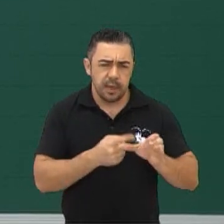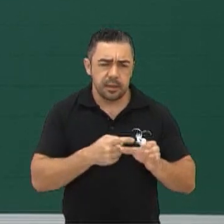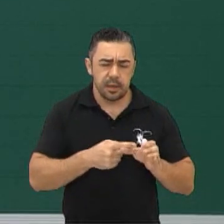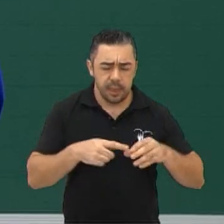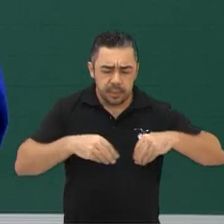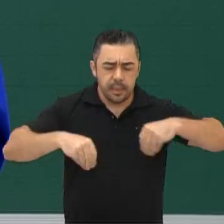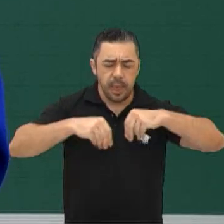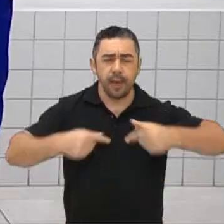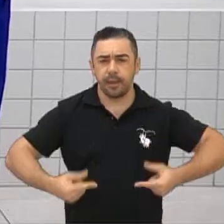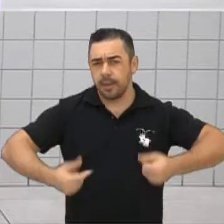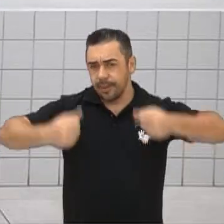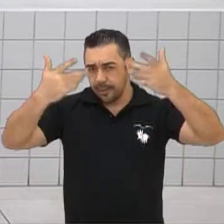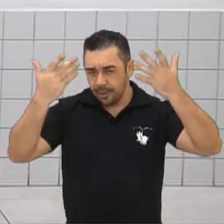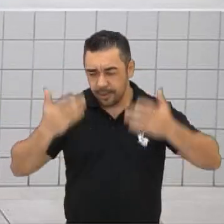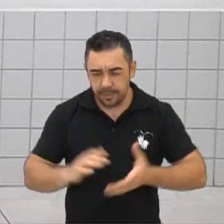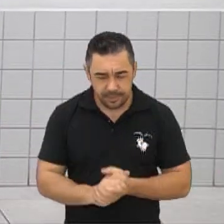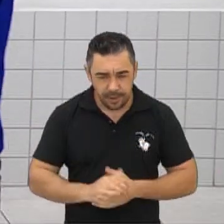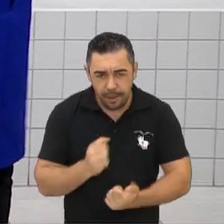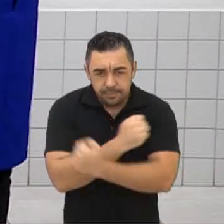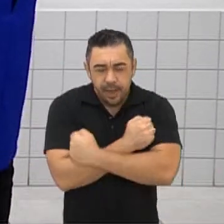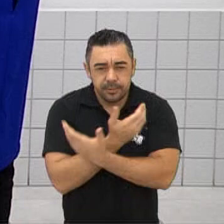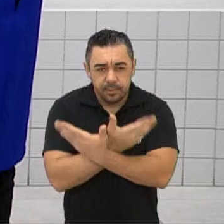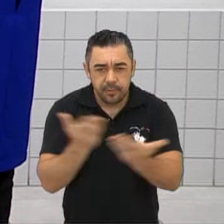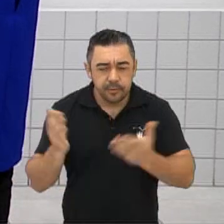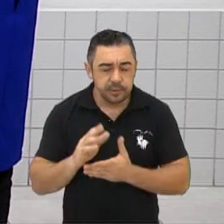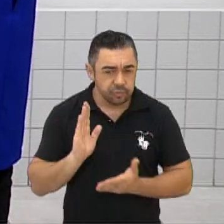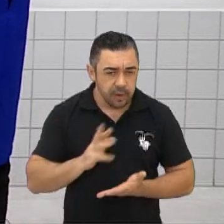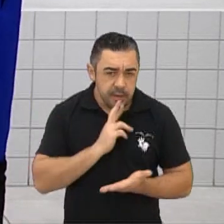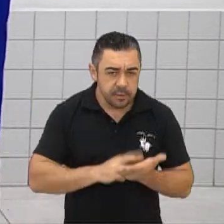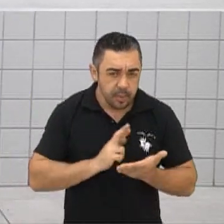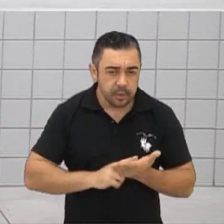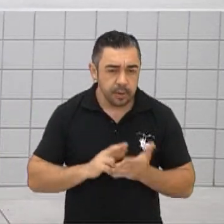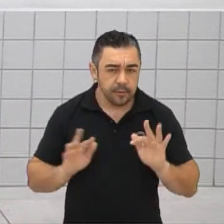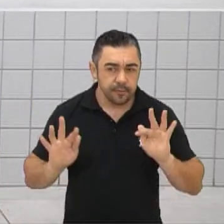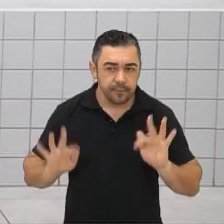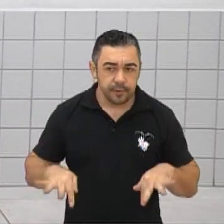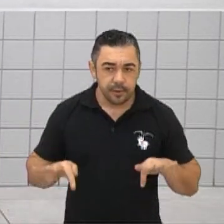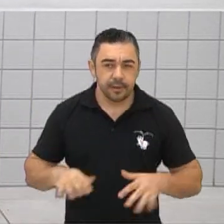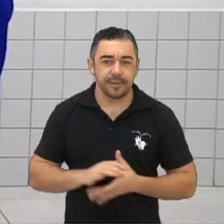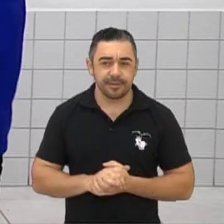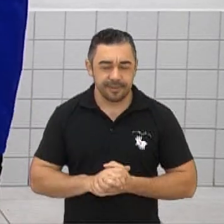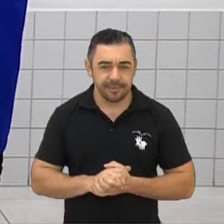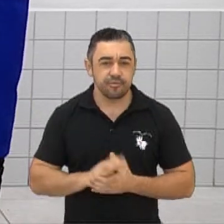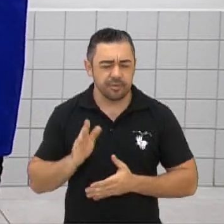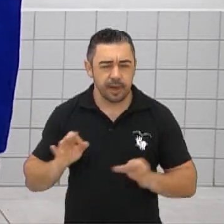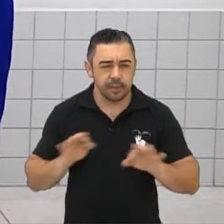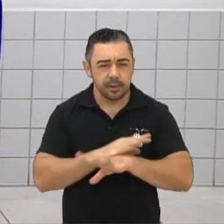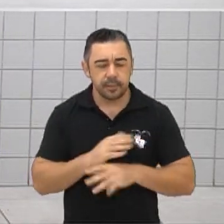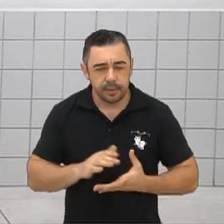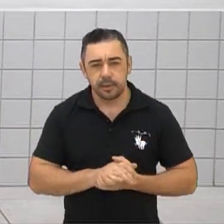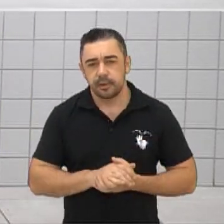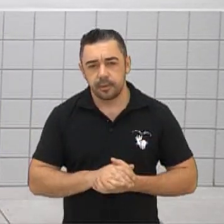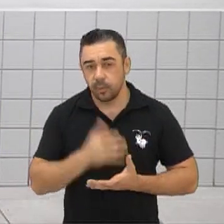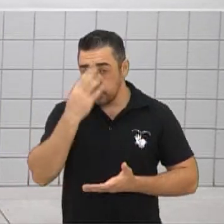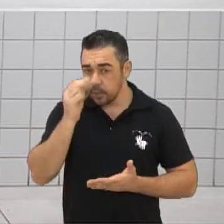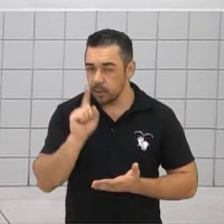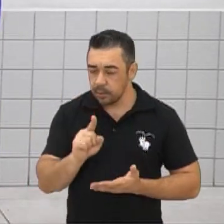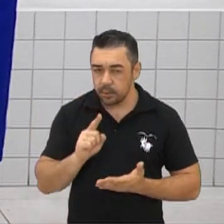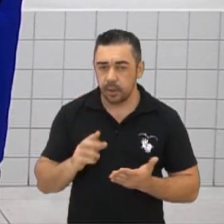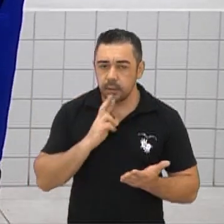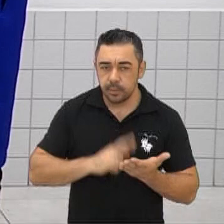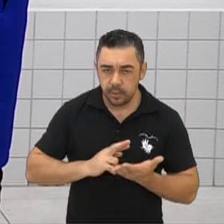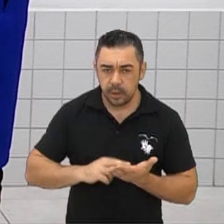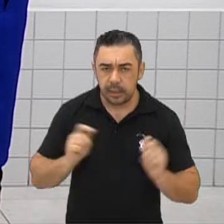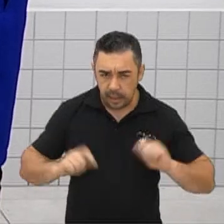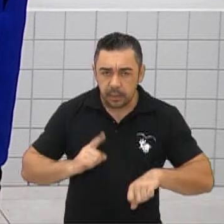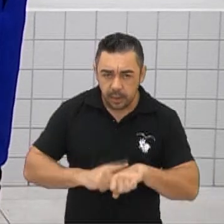aí para vocês. Né? E aí, já deu as respostas? Bem no finalzinho. Está terminando, tá gente. Está terminando? Não esqueça de responder. Estamos aguardando aqui. Dá tempo